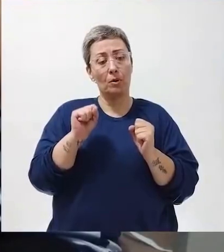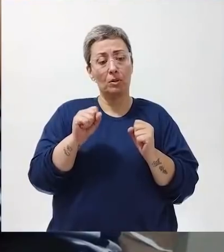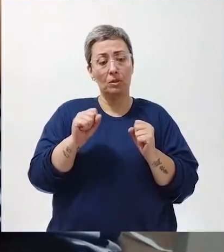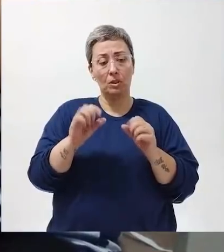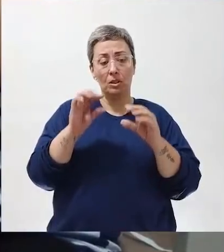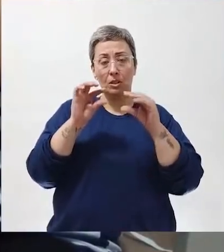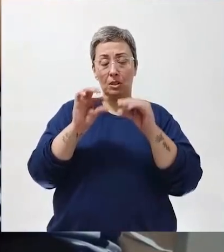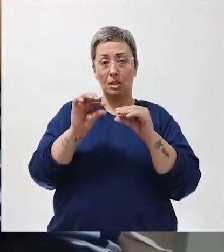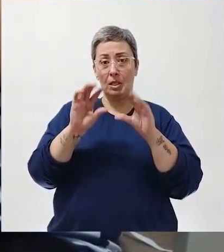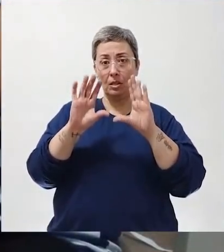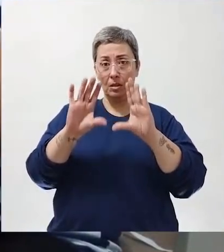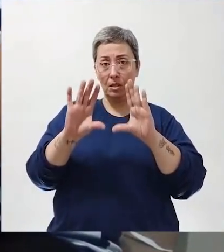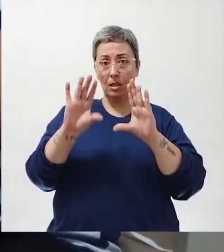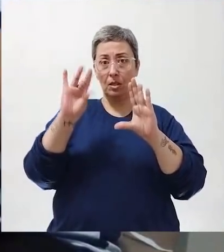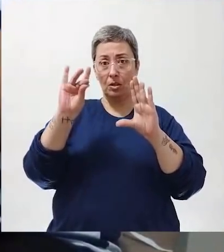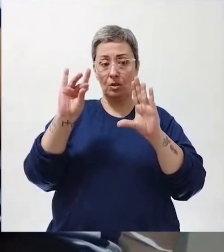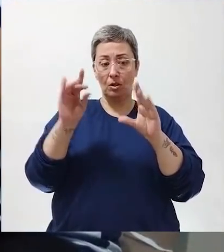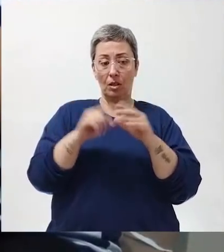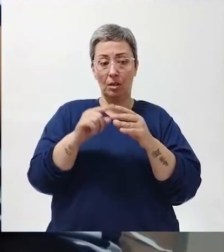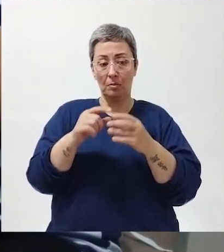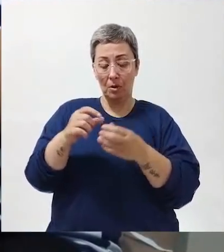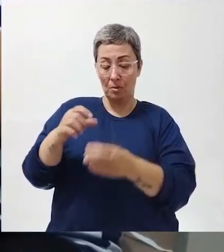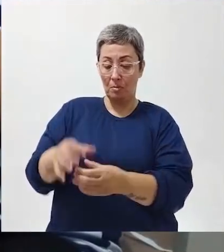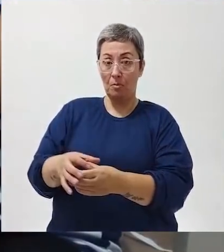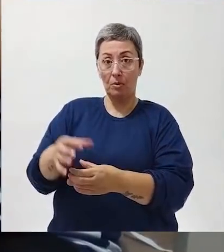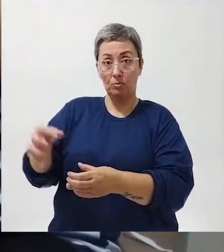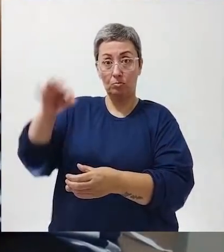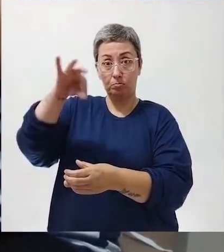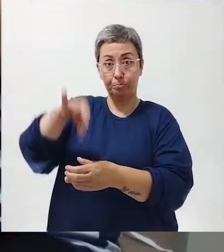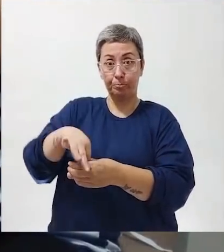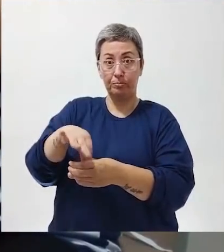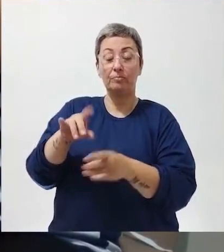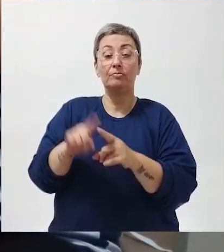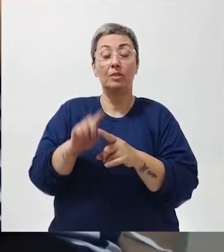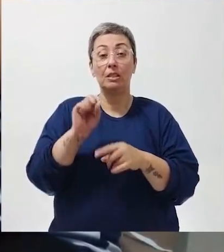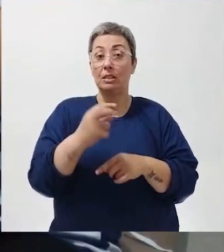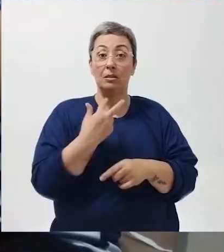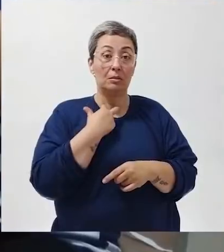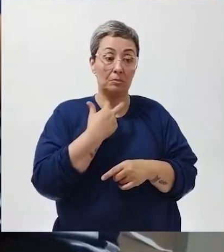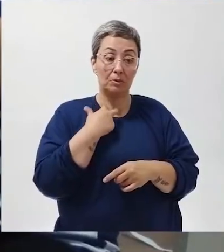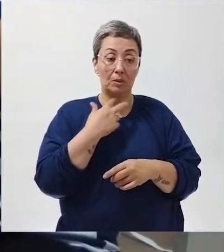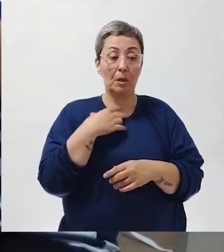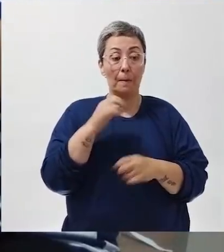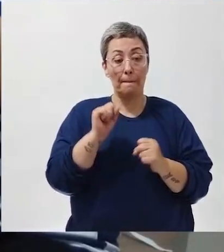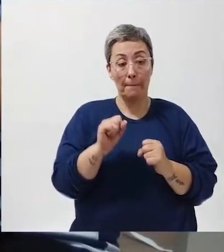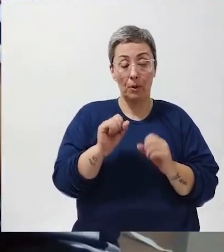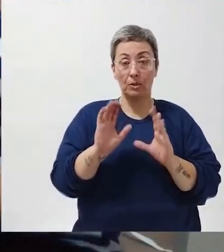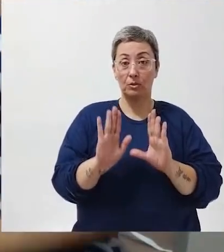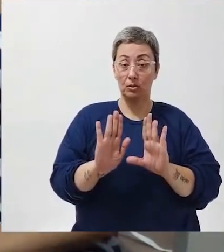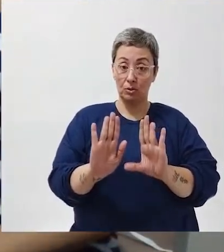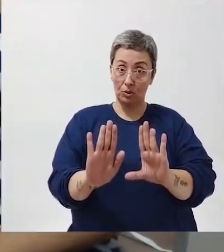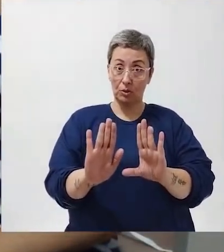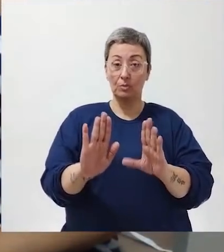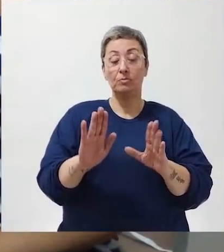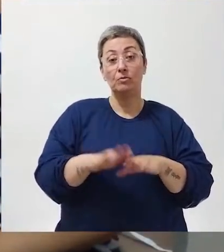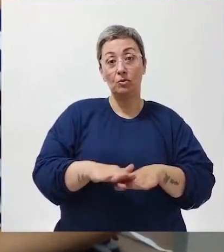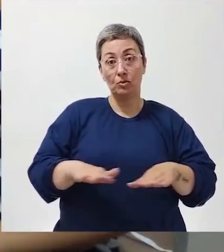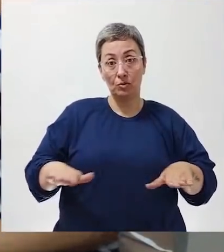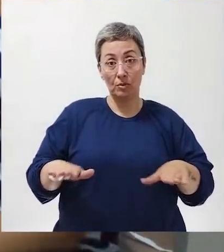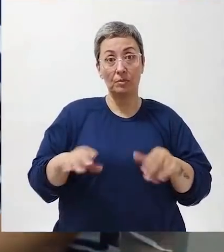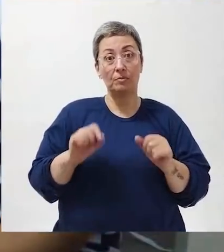deixar fixa na parede e pôr um potinho para a bolinha cair aqui embaixo. Quem não puder, pode deixar apoiadinho no